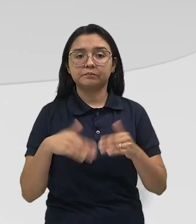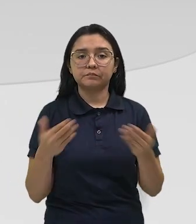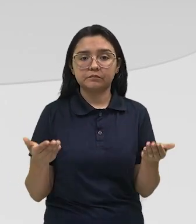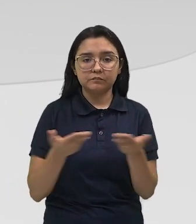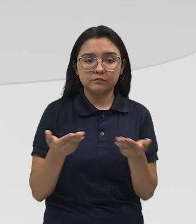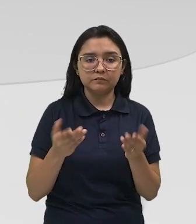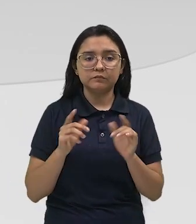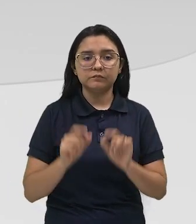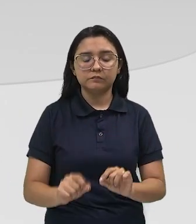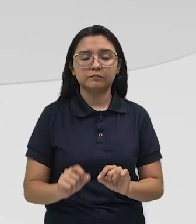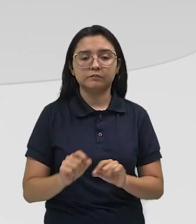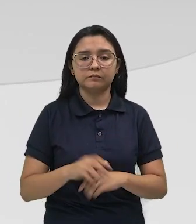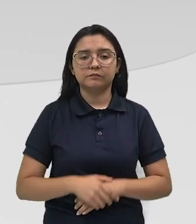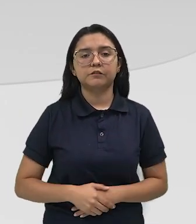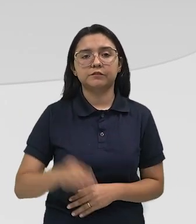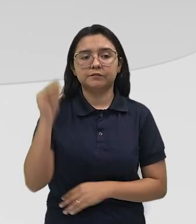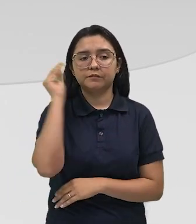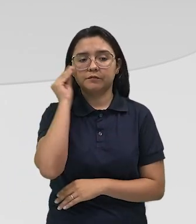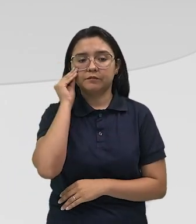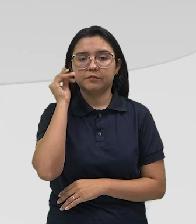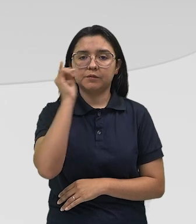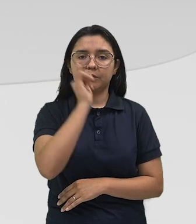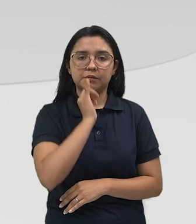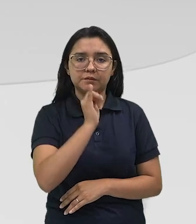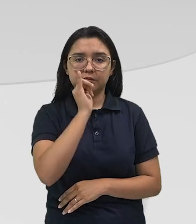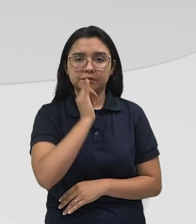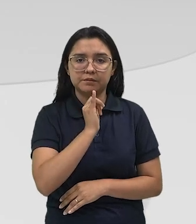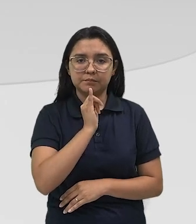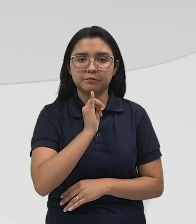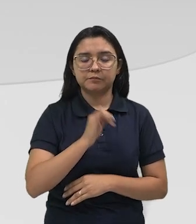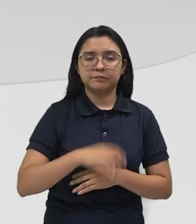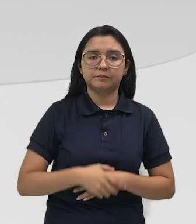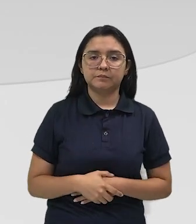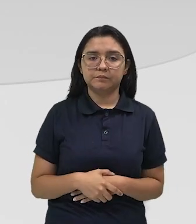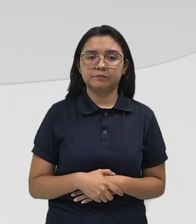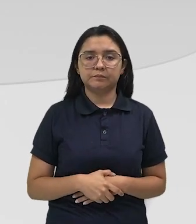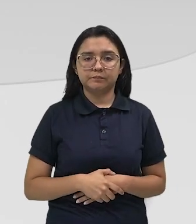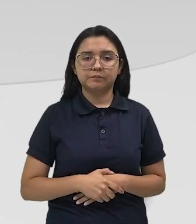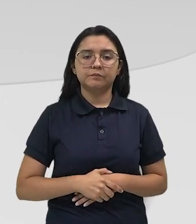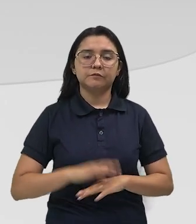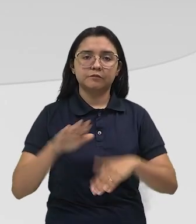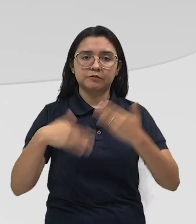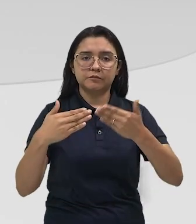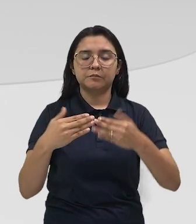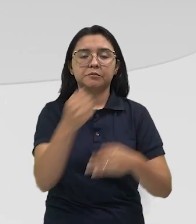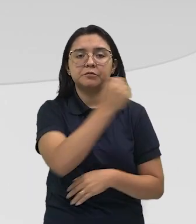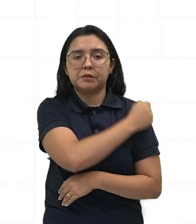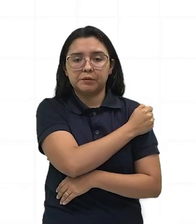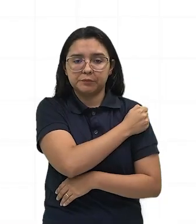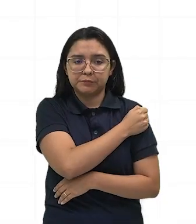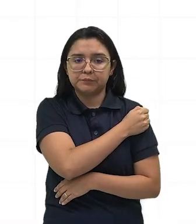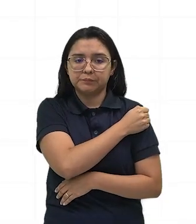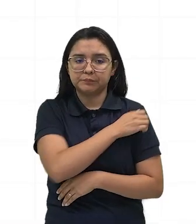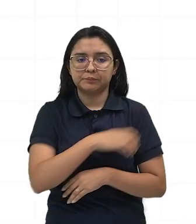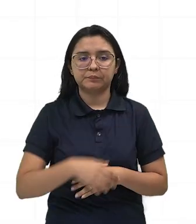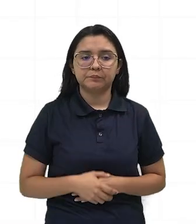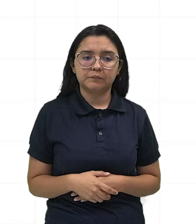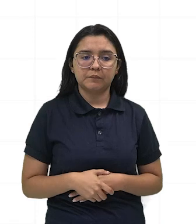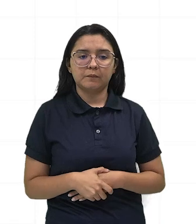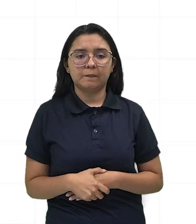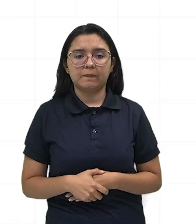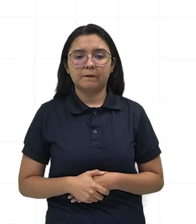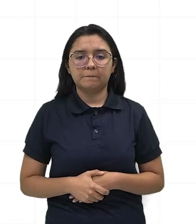ver agora aí um exemplo exatamente disso, né? O desempenho estudantil e os gráficos. Vamos